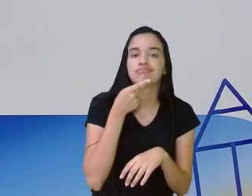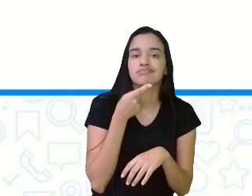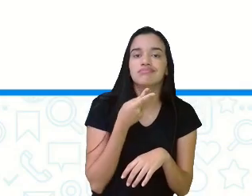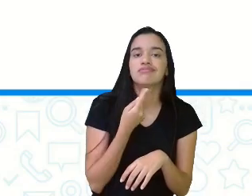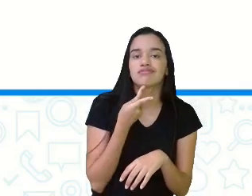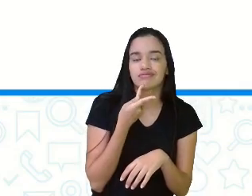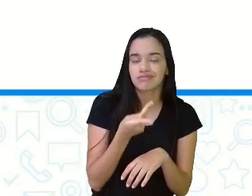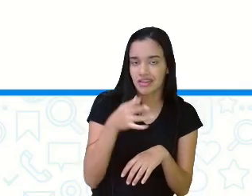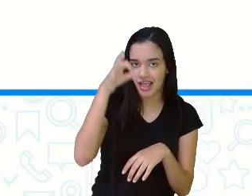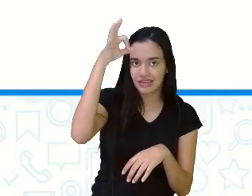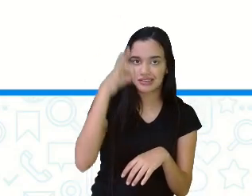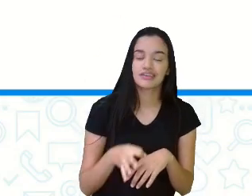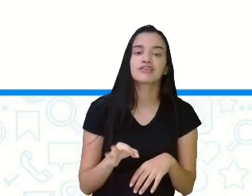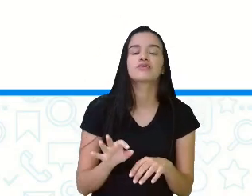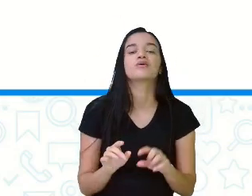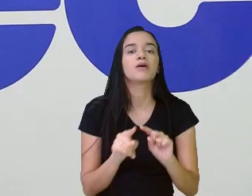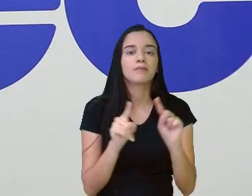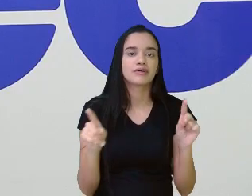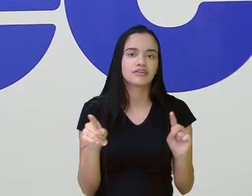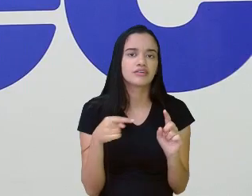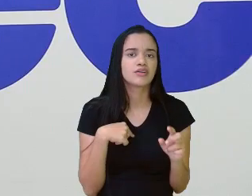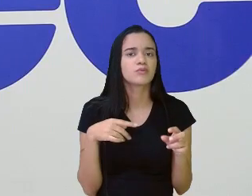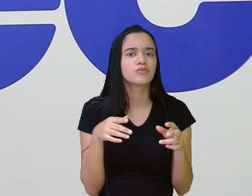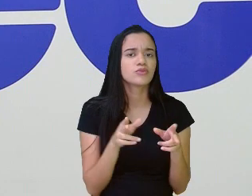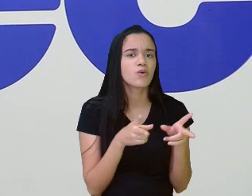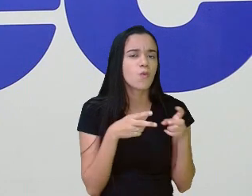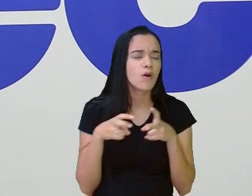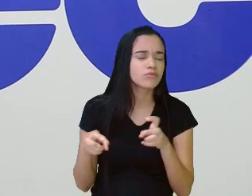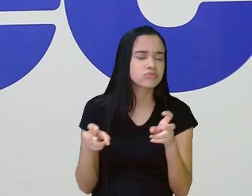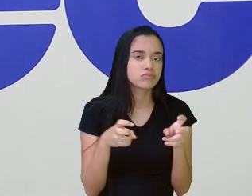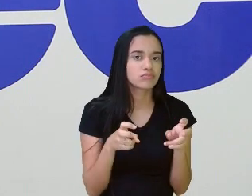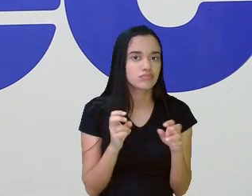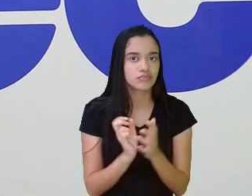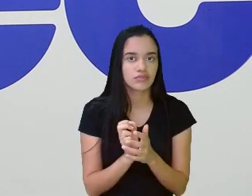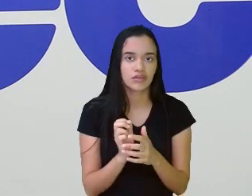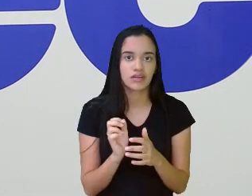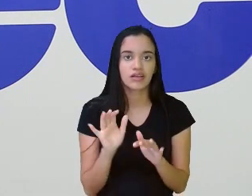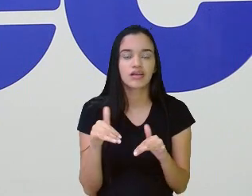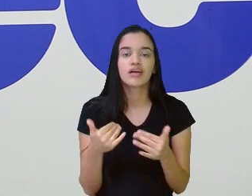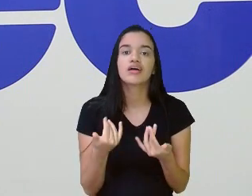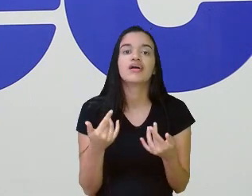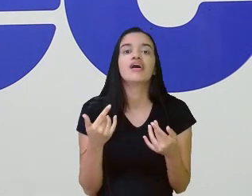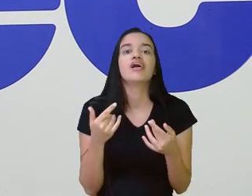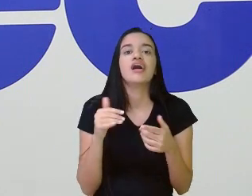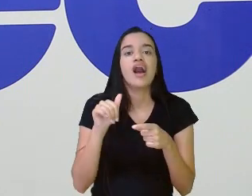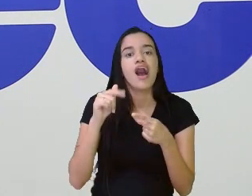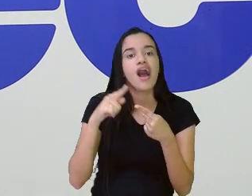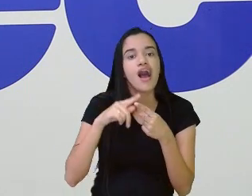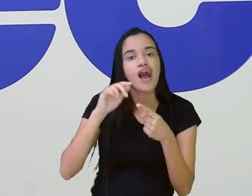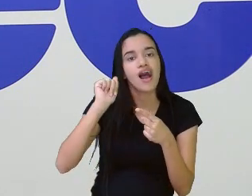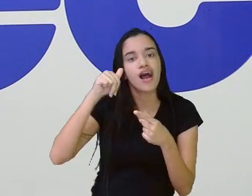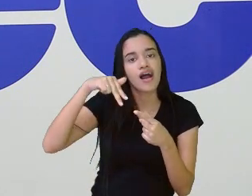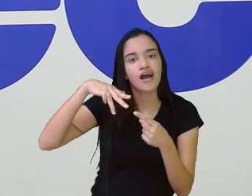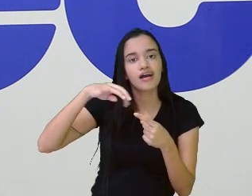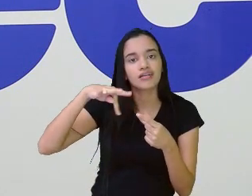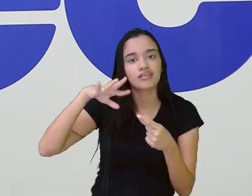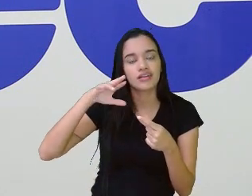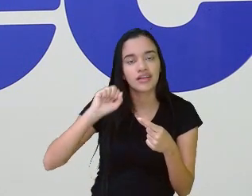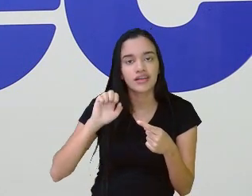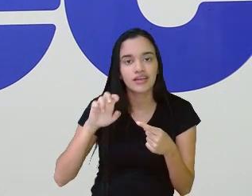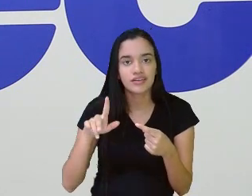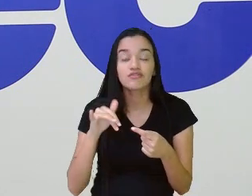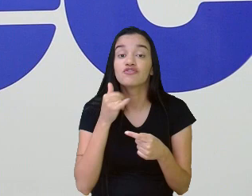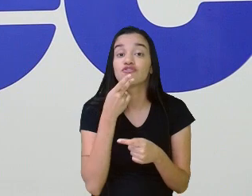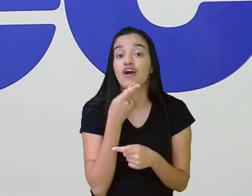1/10. Olha. Mas temos aqui umas observações interessantes. Andrene comeria tudo e sorriu. E o